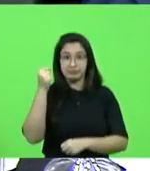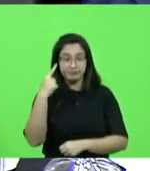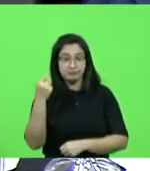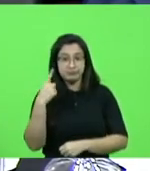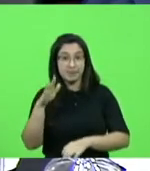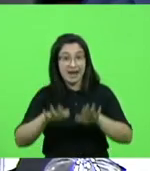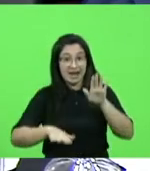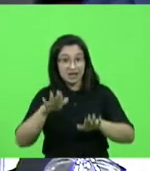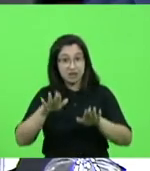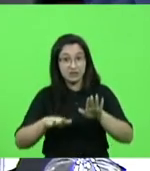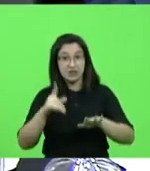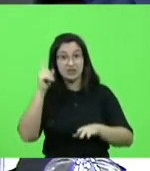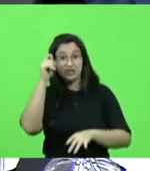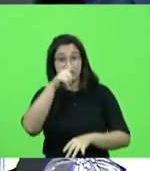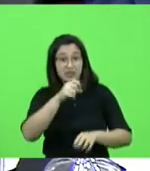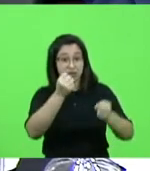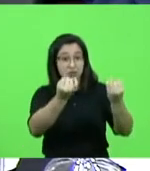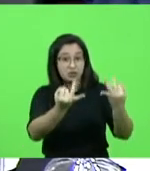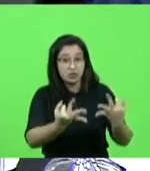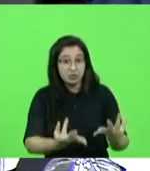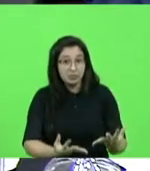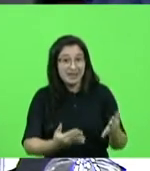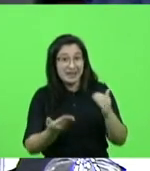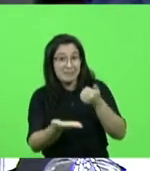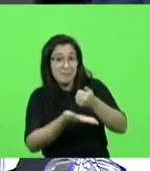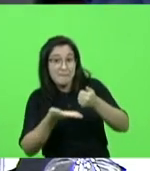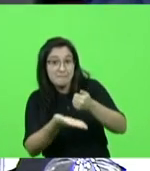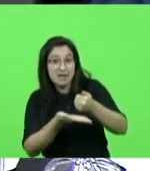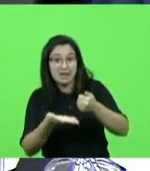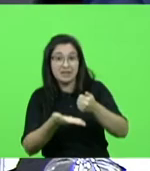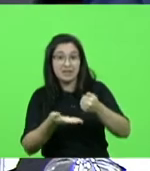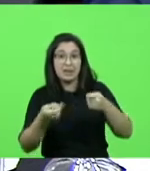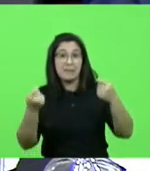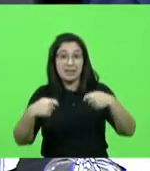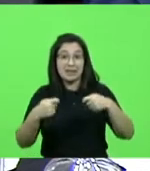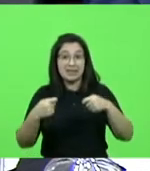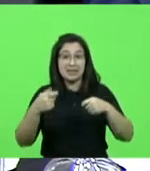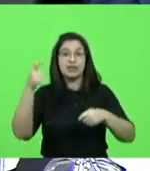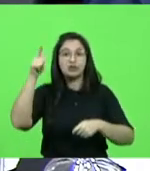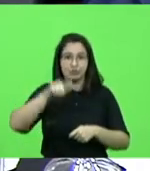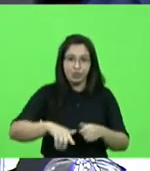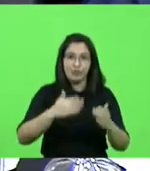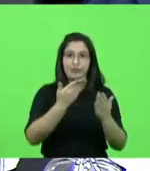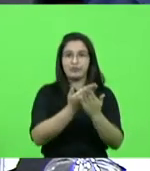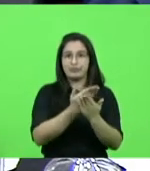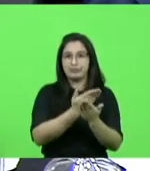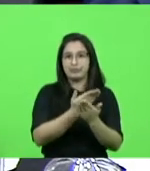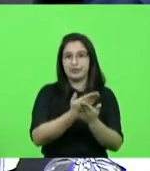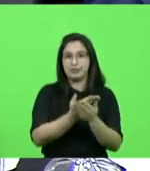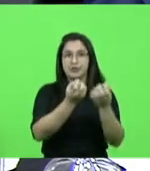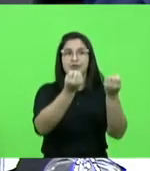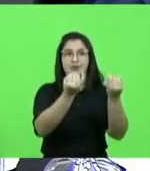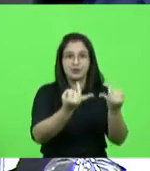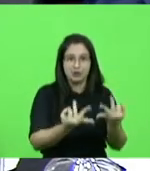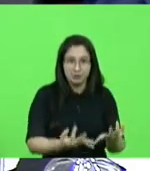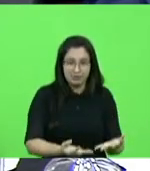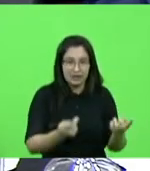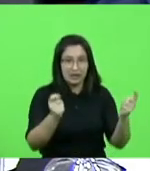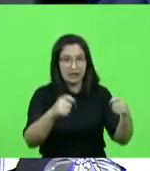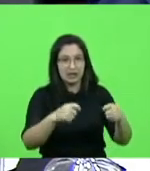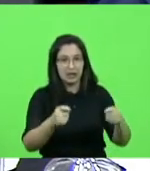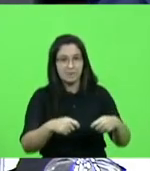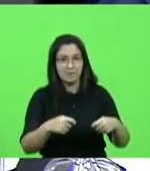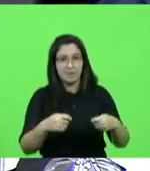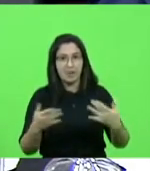Cobolchini, noções básicas para os filhos. A gente diz, eu tenho que voltar a estudar, né? Para mim poder explicar. Agora eu vou substituir